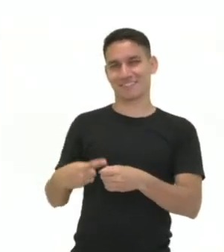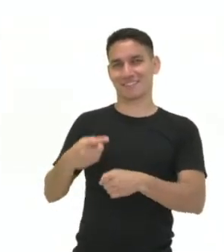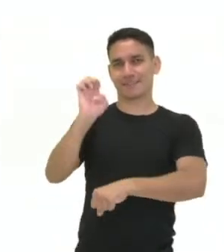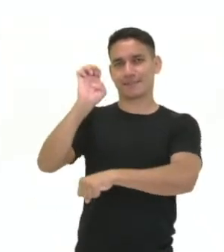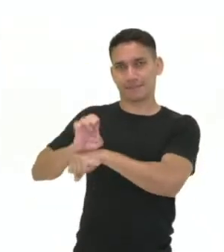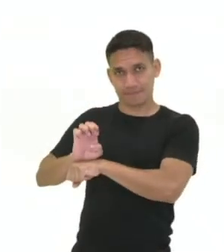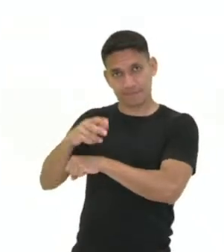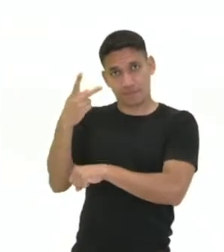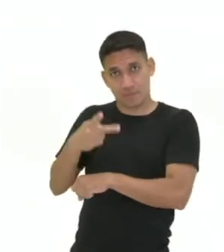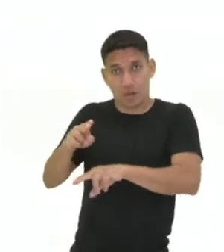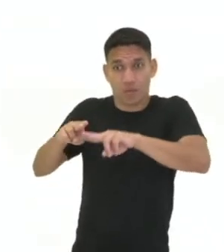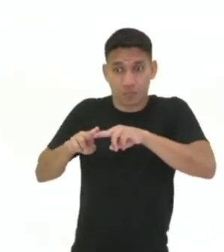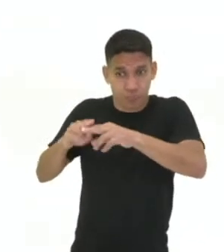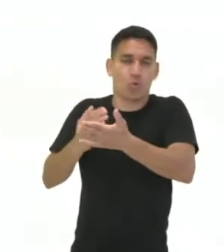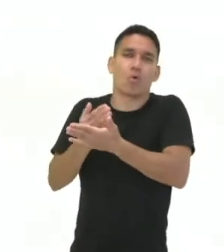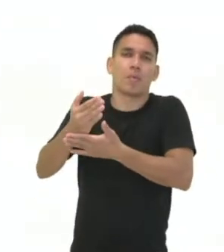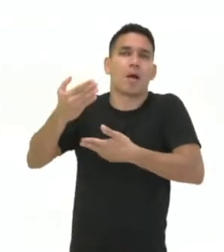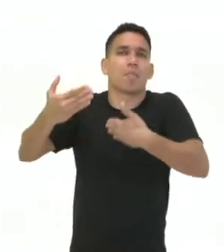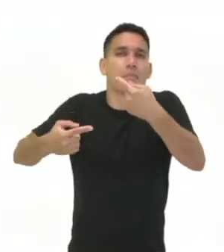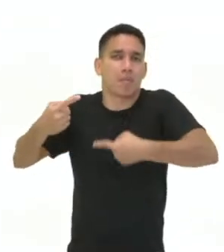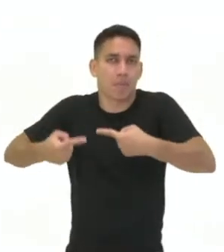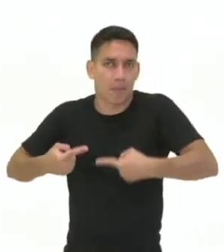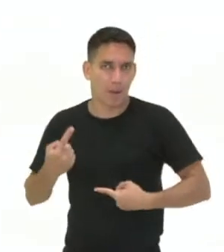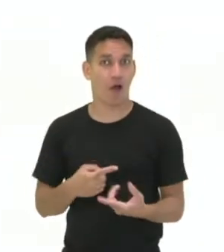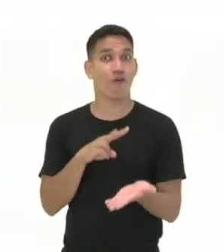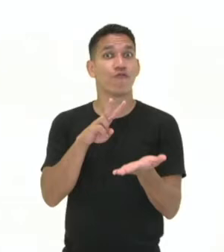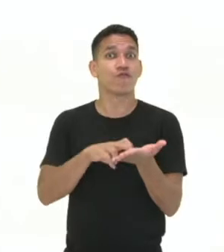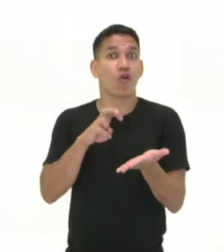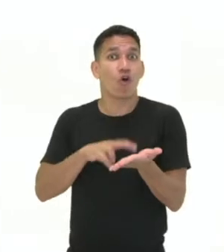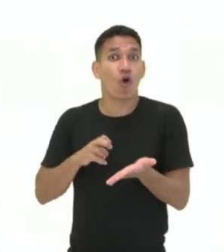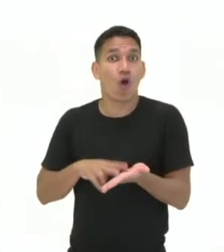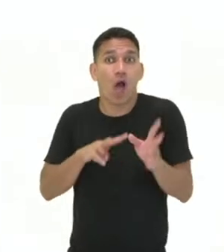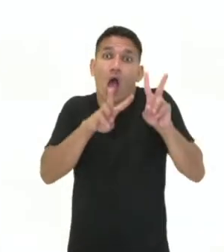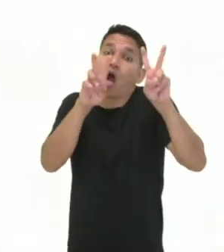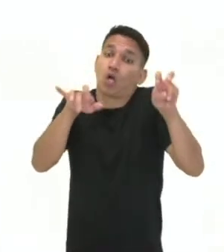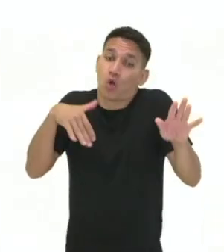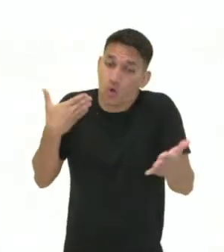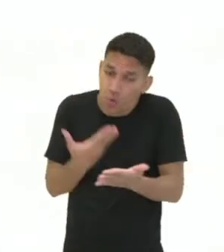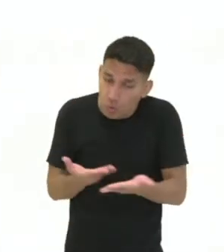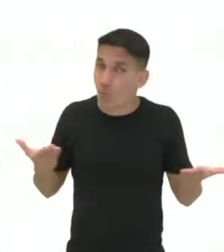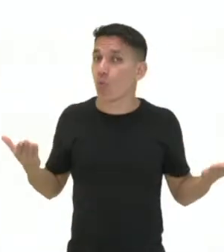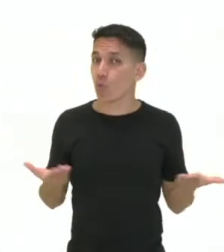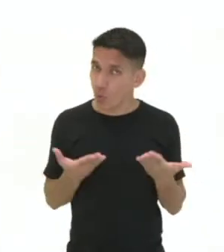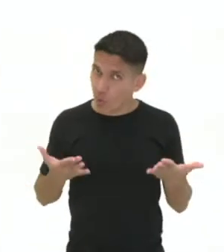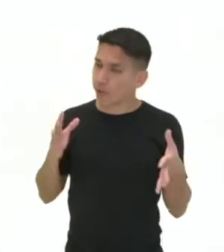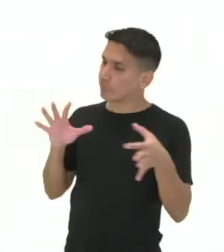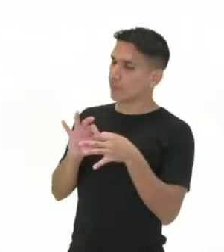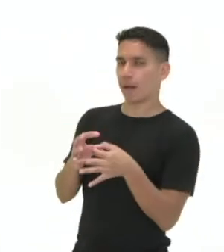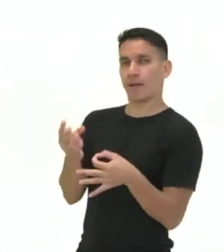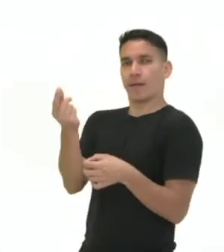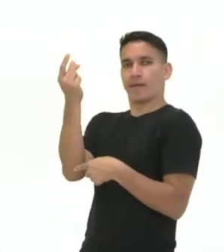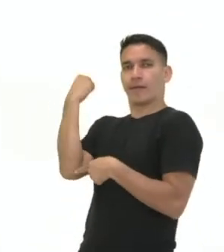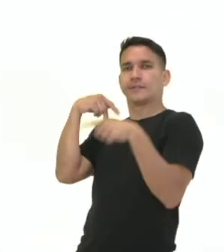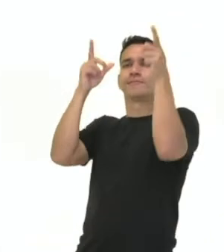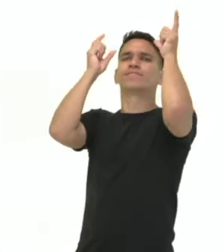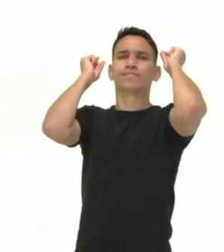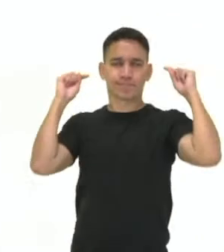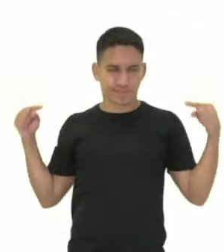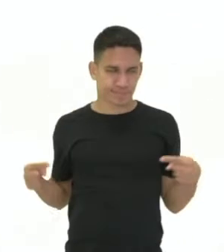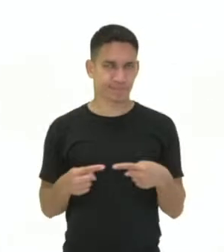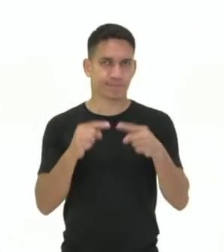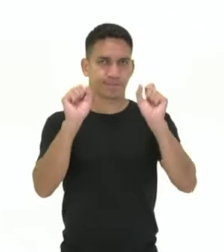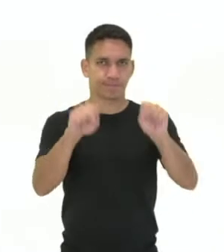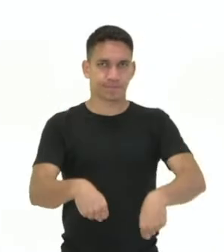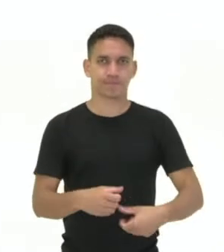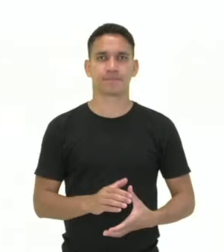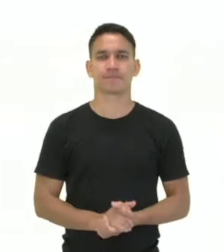política vem de polis. O vocabulário político que nós temos atualmente deve muito aos gregos,